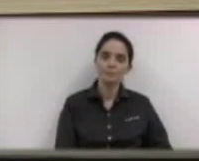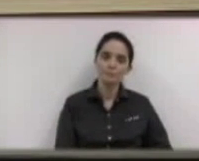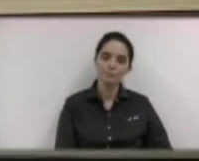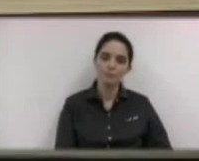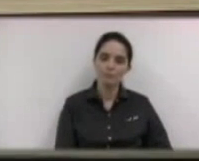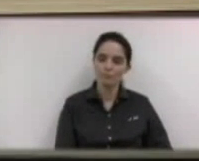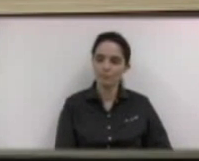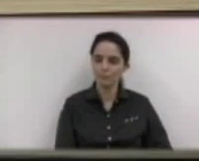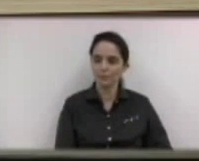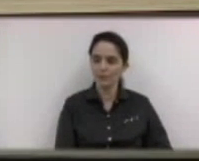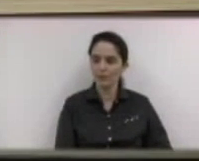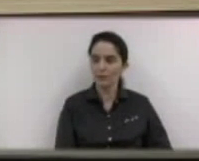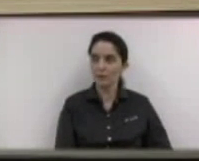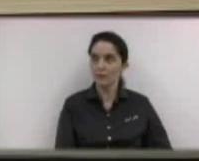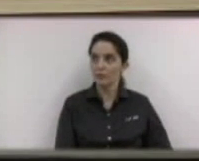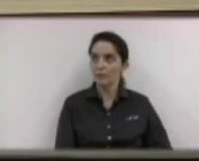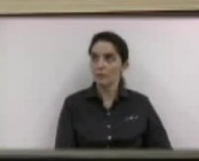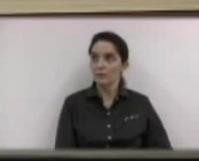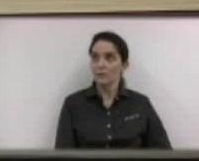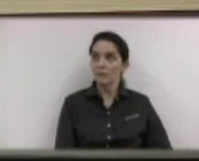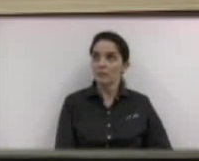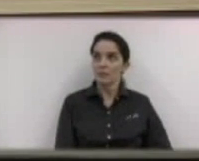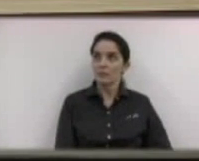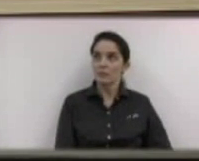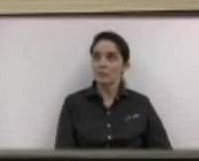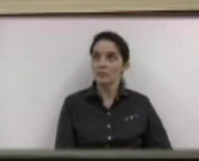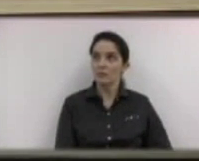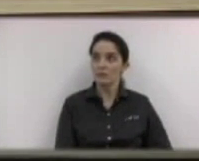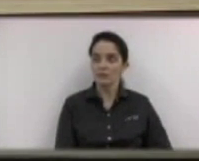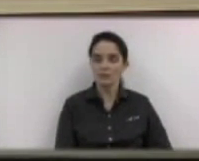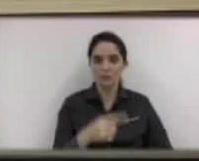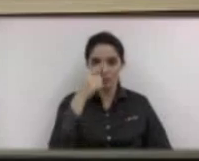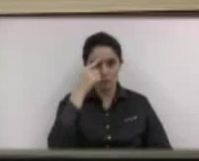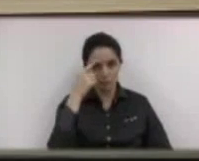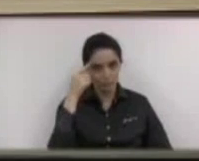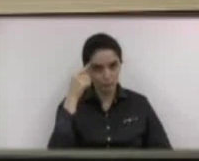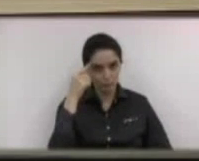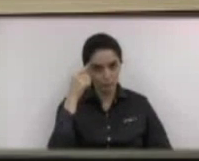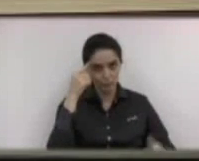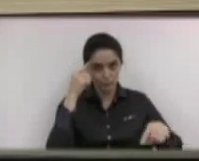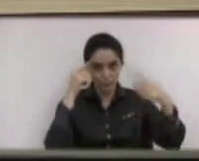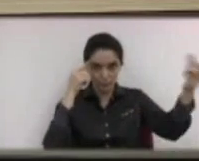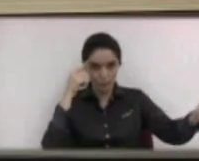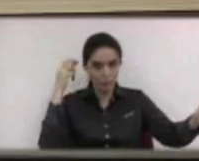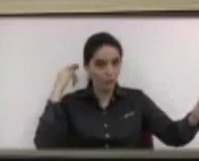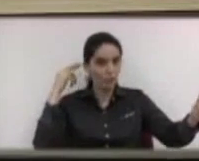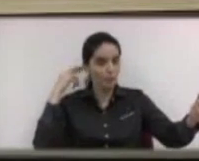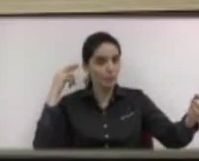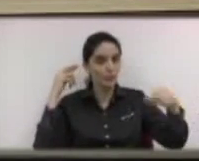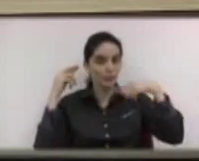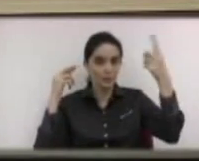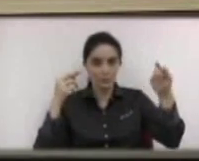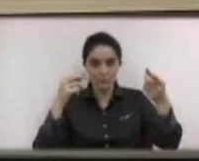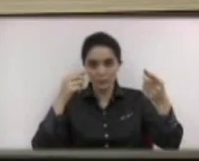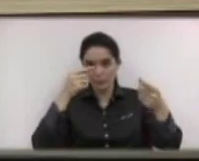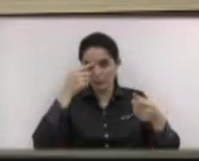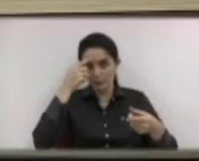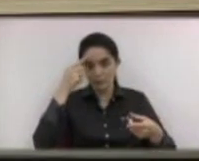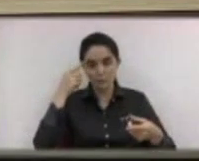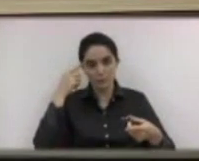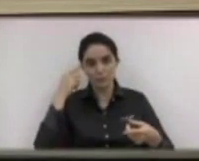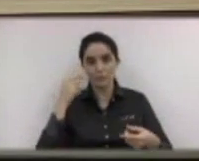A questão de ordem, primeiro, vereador Dr. Júlio, depois vereador Ronei, depois vereador Wilson,